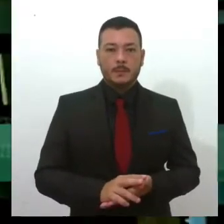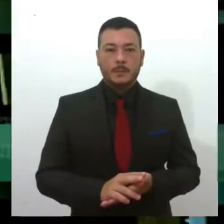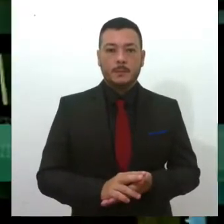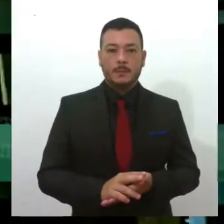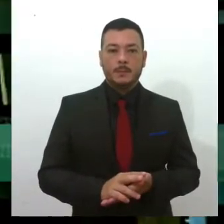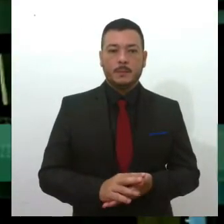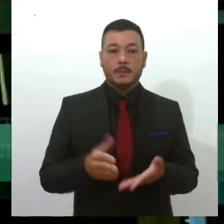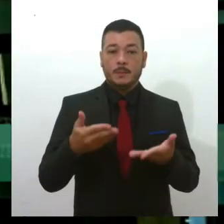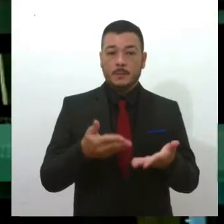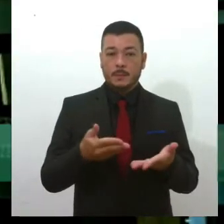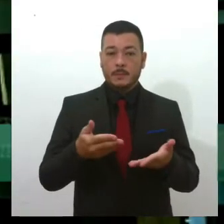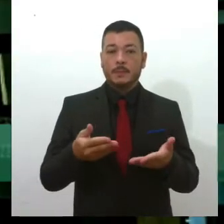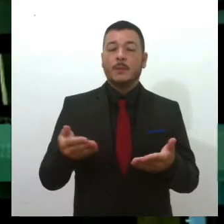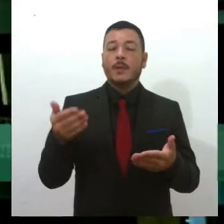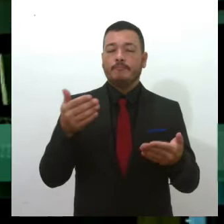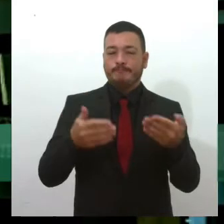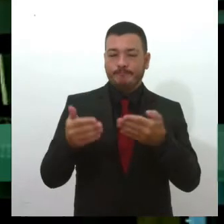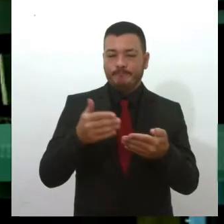essa faz parte